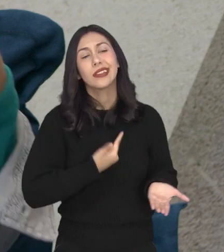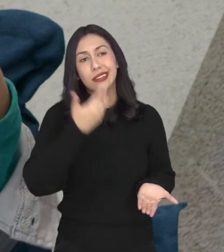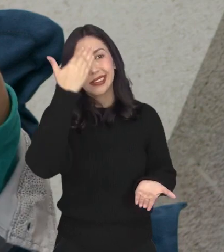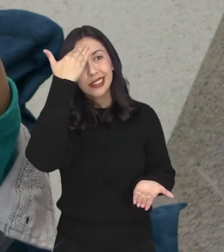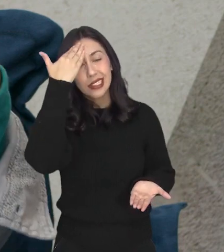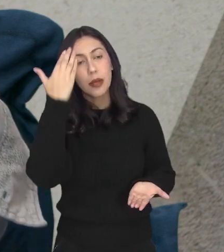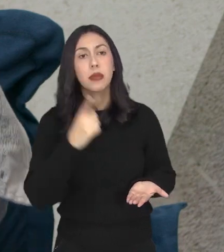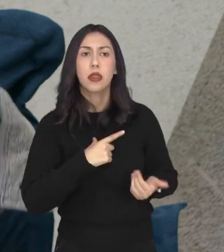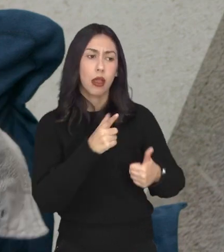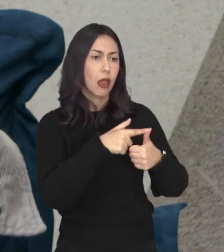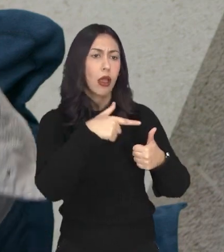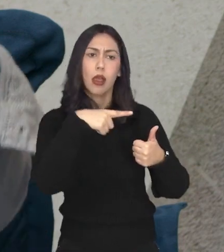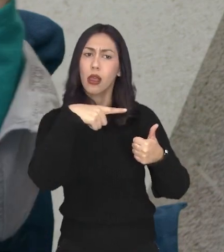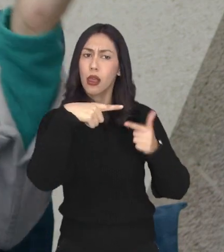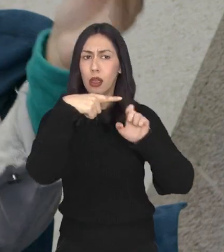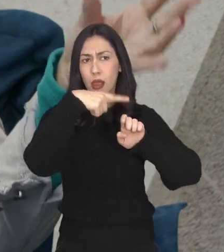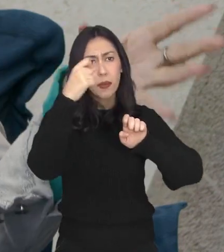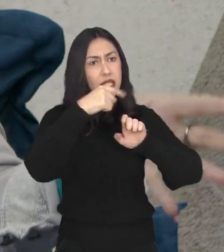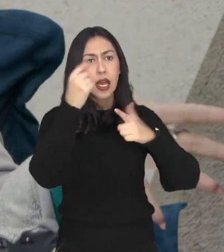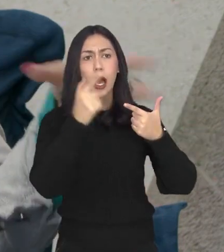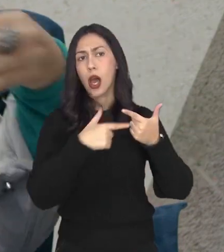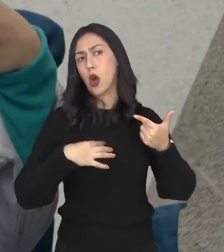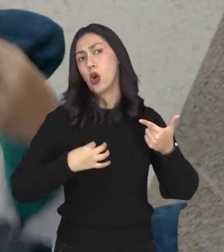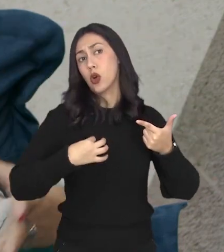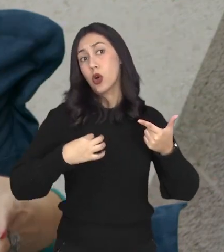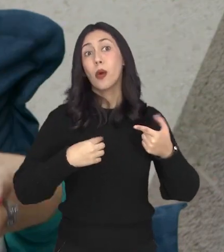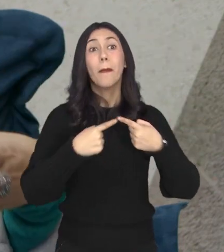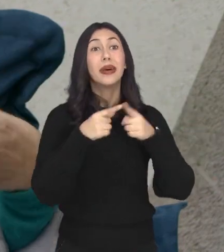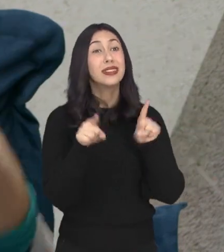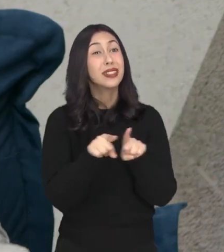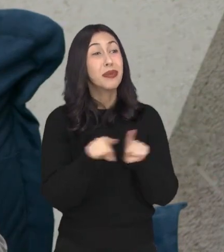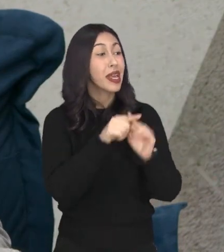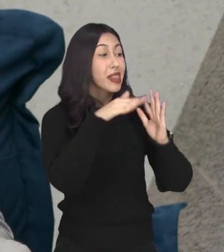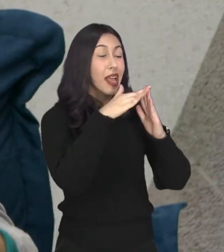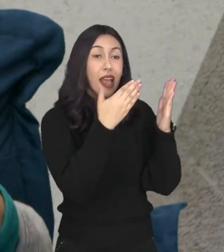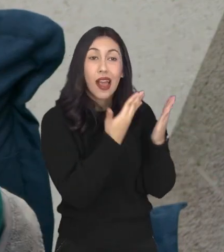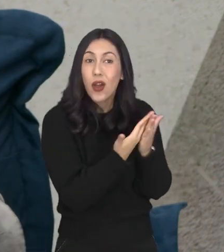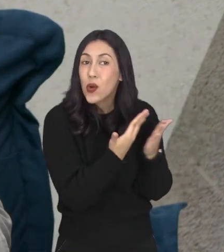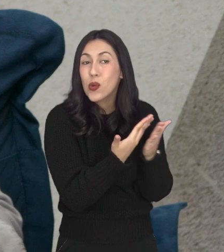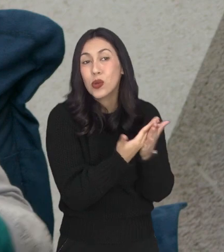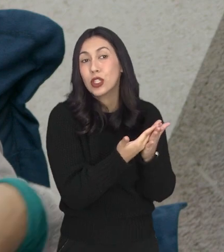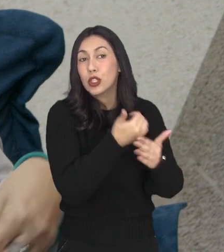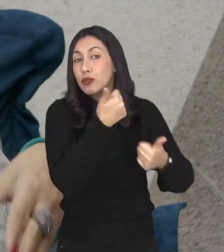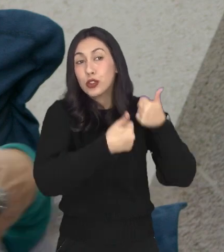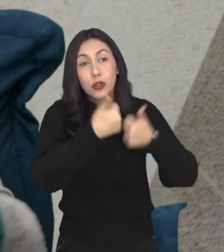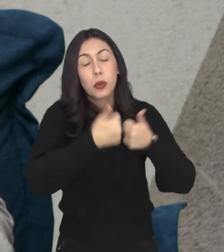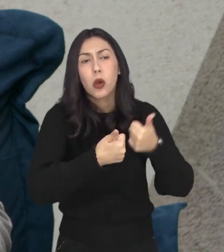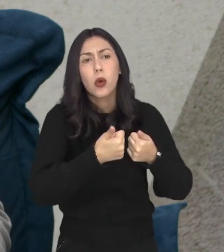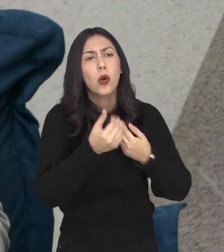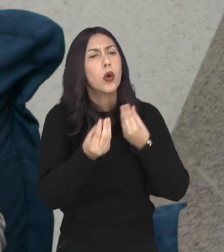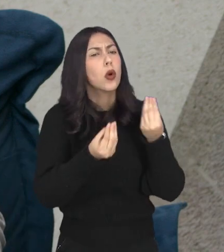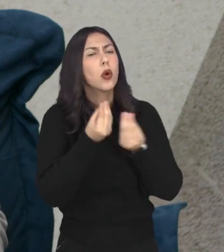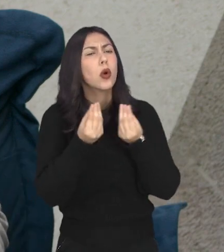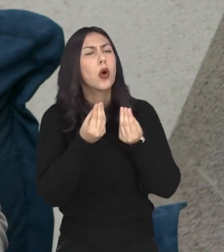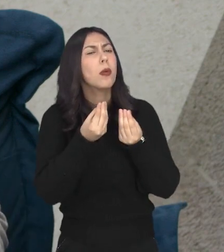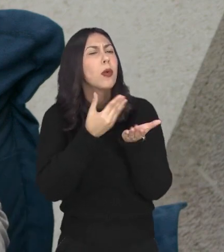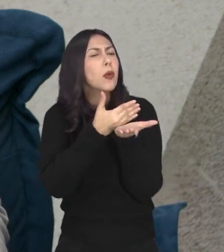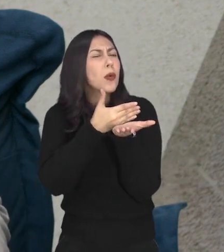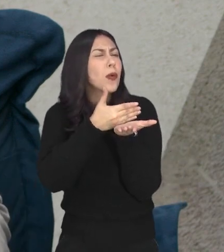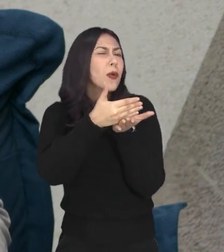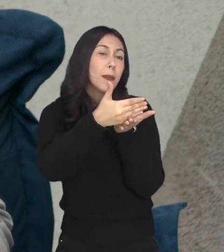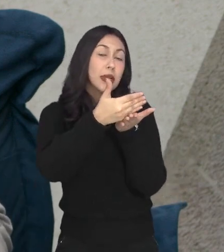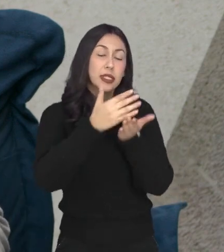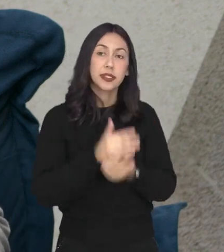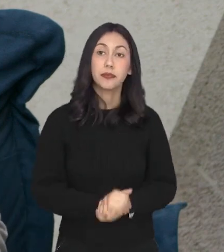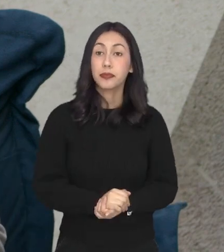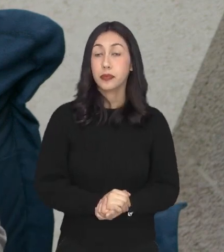a gente sabe que tem o empresário, tem o clube, mas tem escolinha. Como que é feita a carreira lá